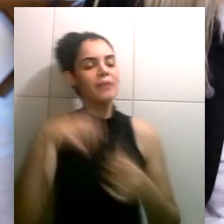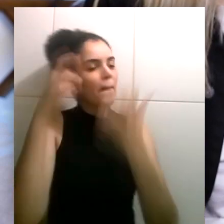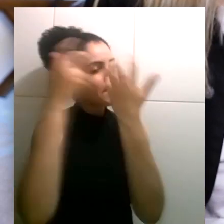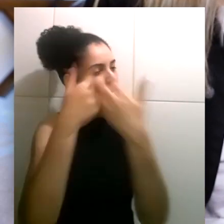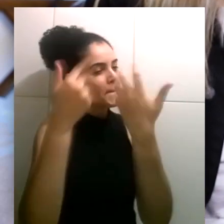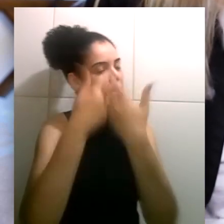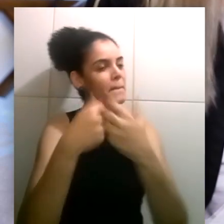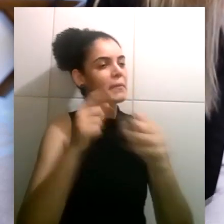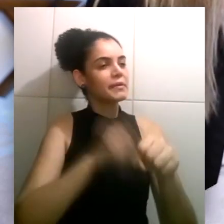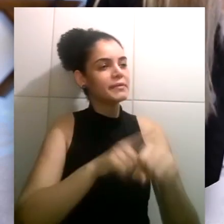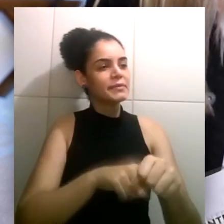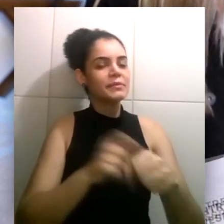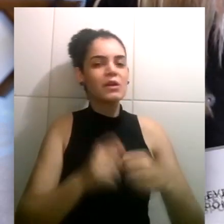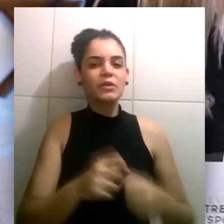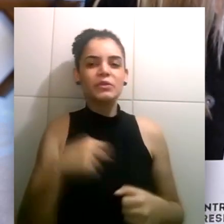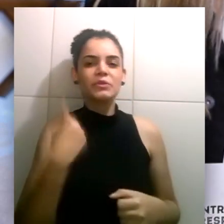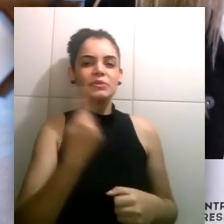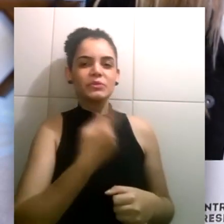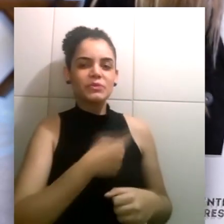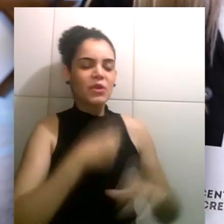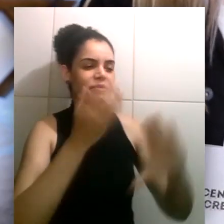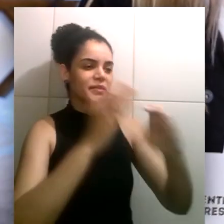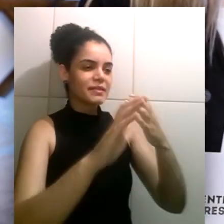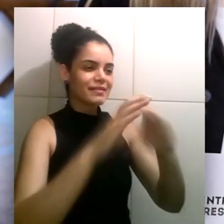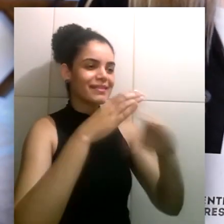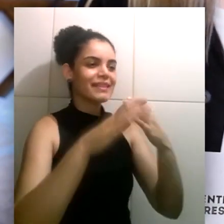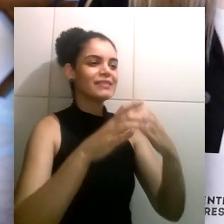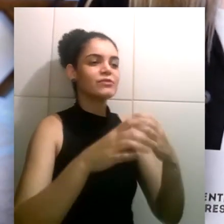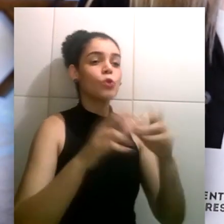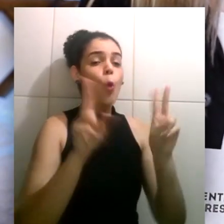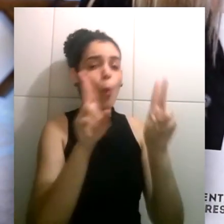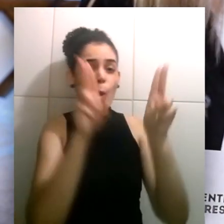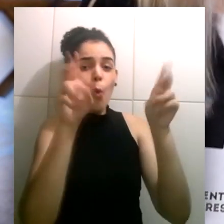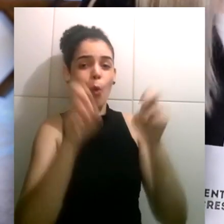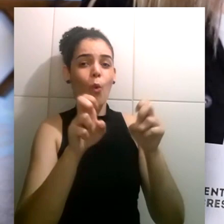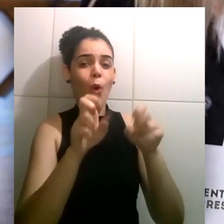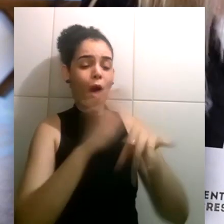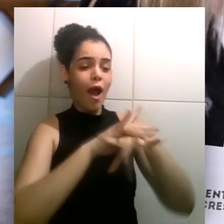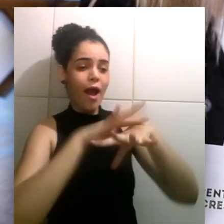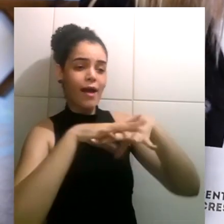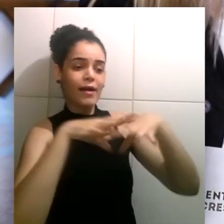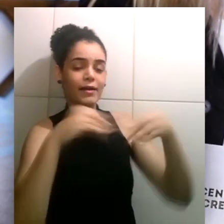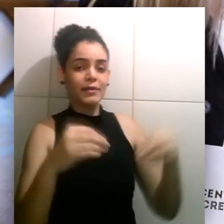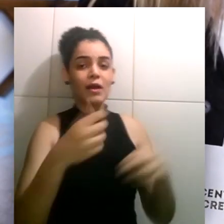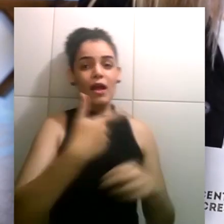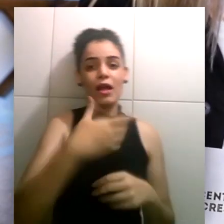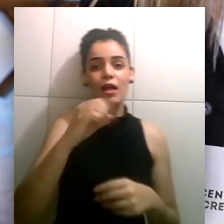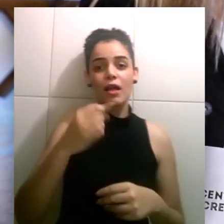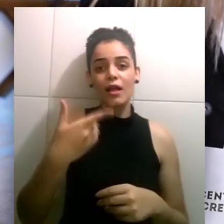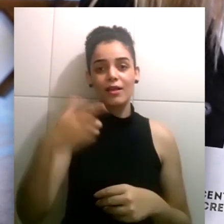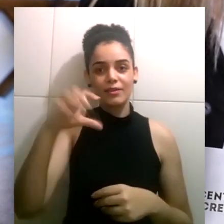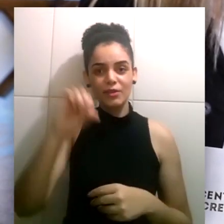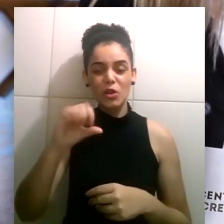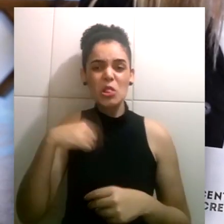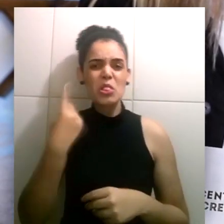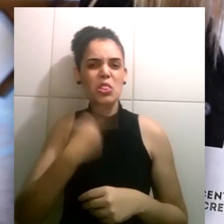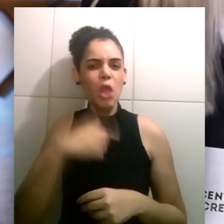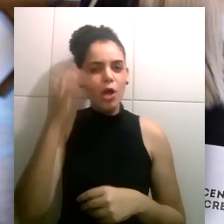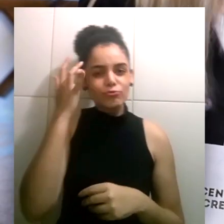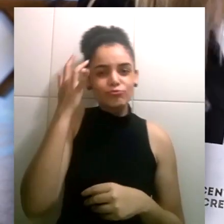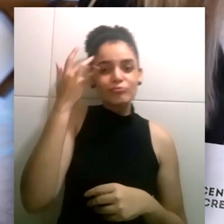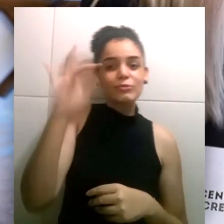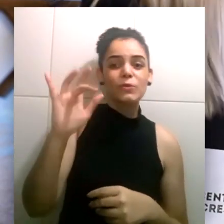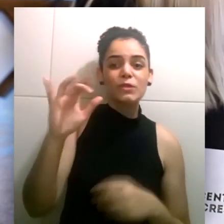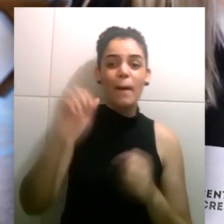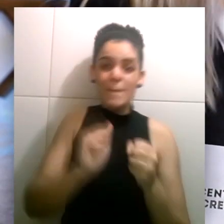especial. Ô, Vicky, eu tava pensando esses dias, quanto que a gente cantou sobre cura, por exemplo. E foi em 2019. A gente